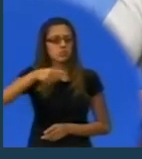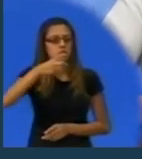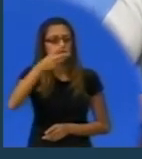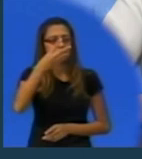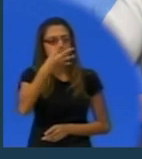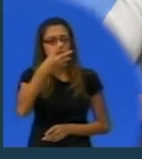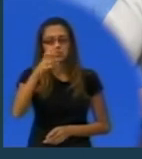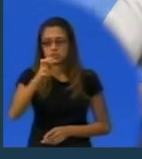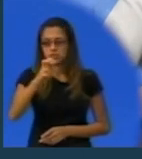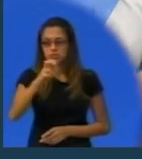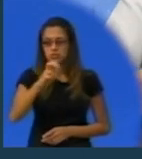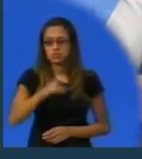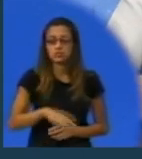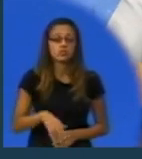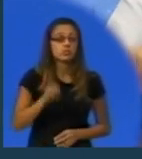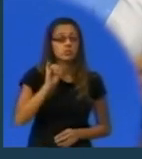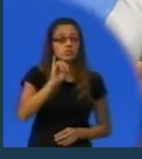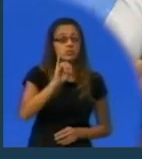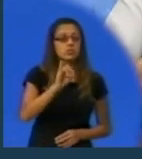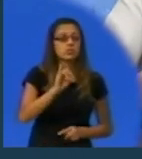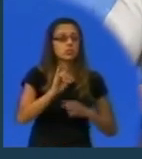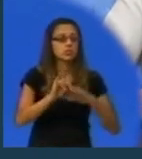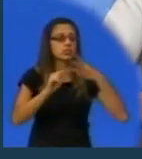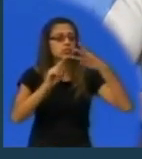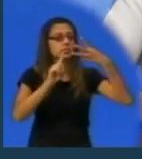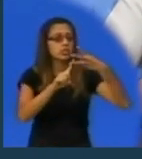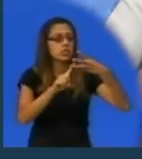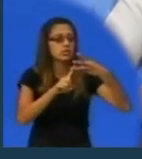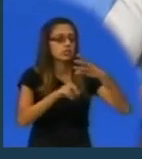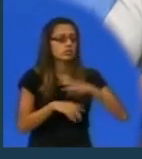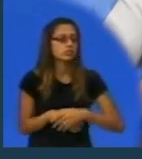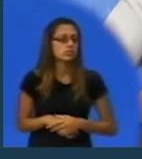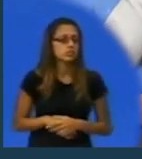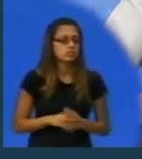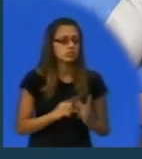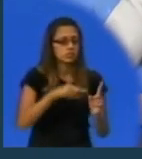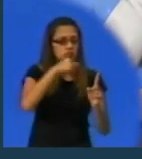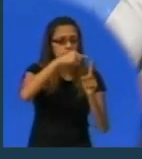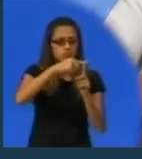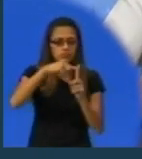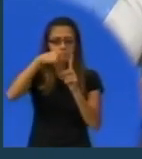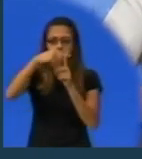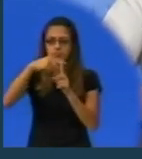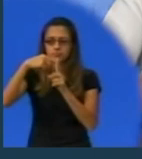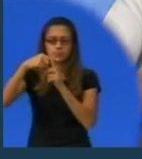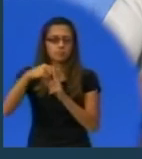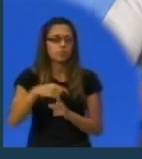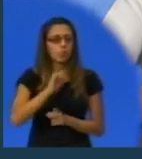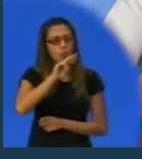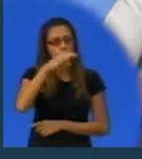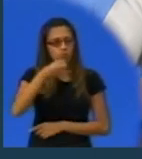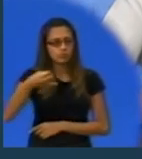95,45% dos seus dados. Se você fizer 3 desvios padrões, somados ou diminuídos, você tem